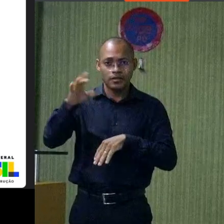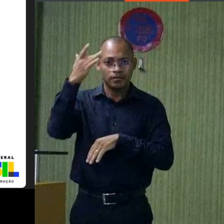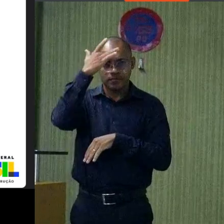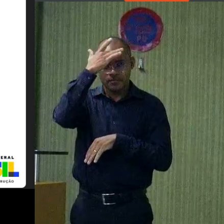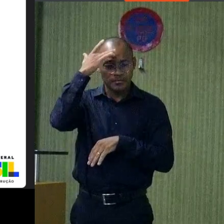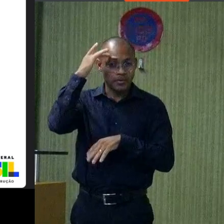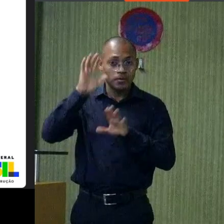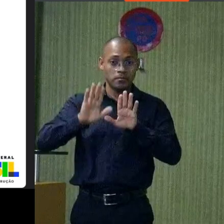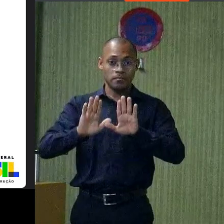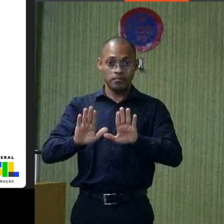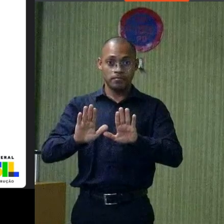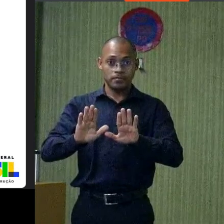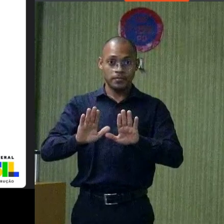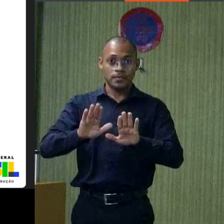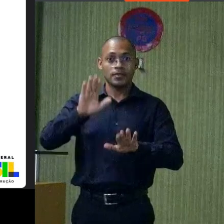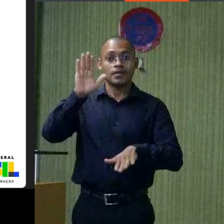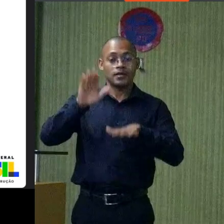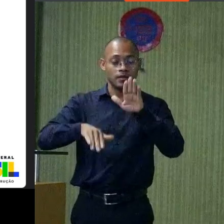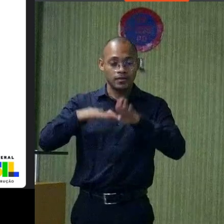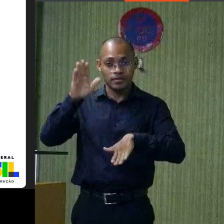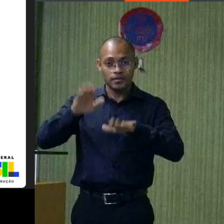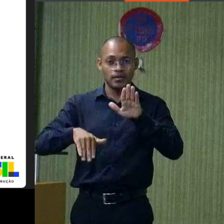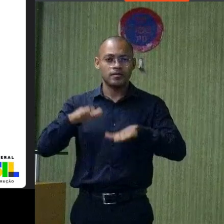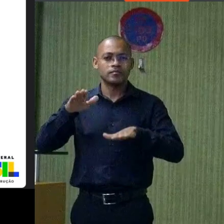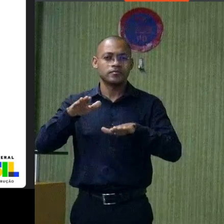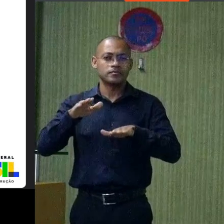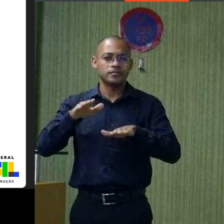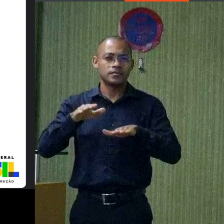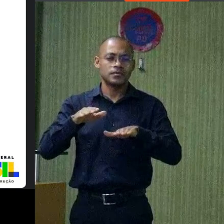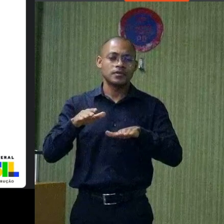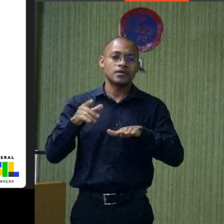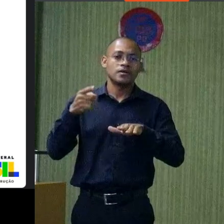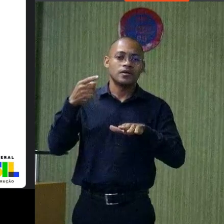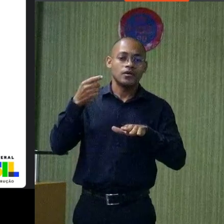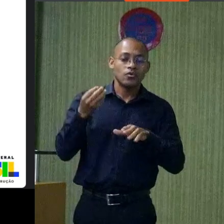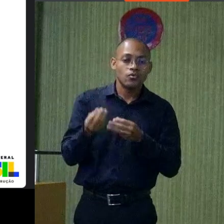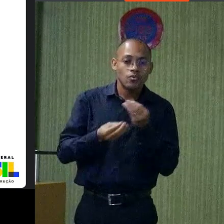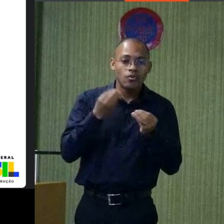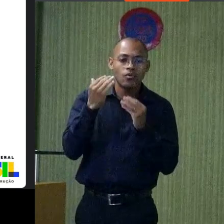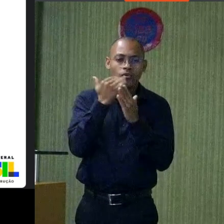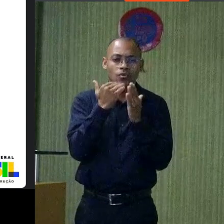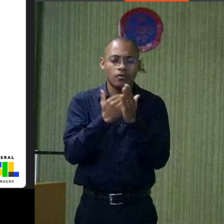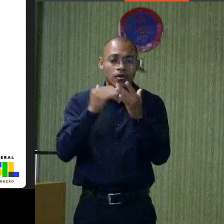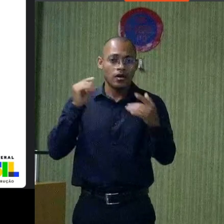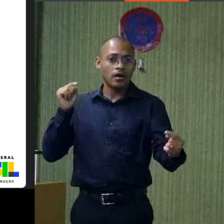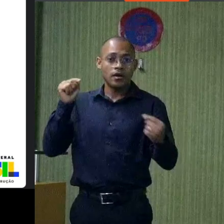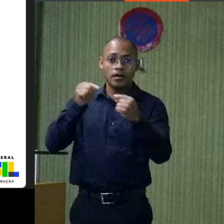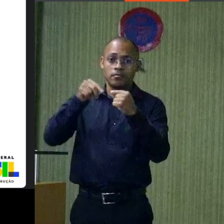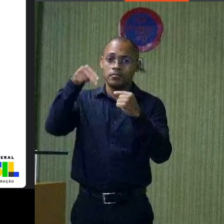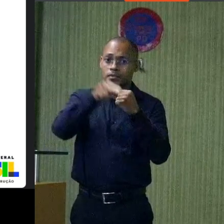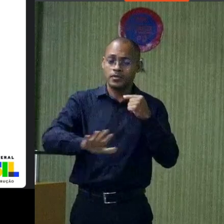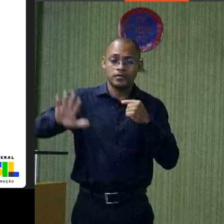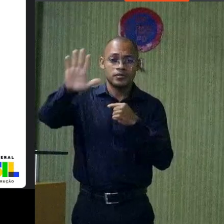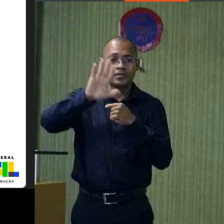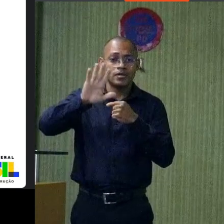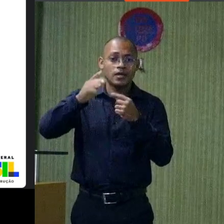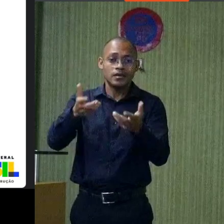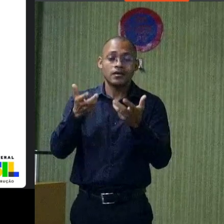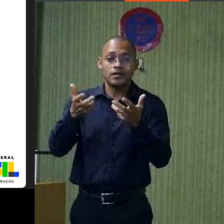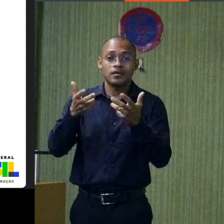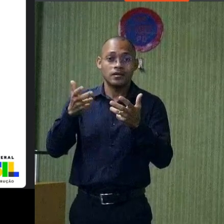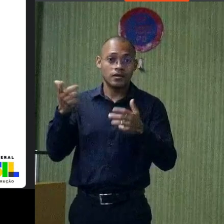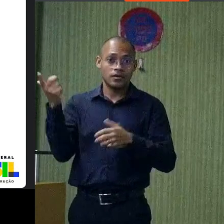partir do da condição Inicial desses entes e a partir da Meta nacional que se Quer alcançar portanto a